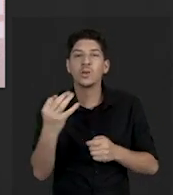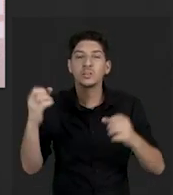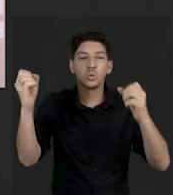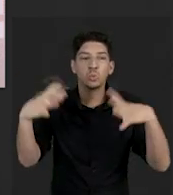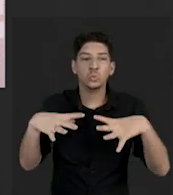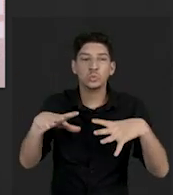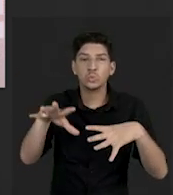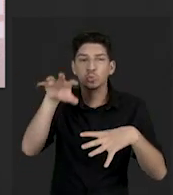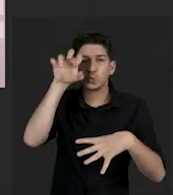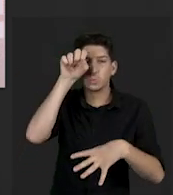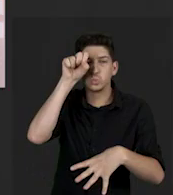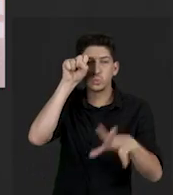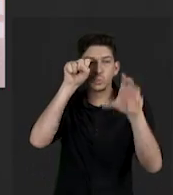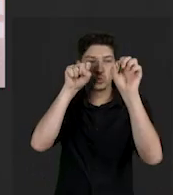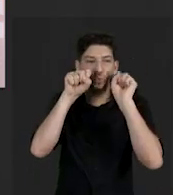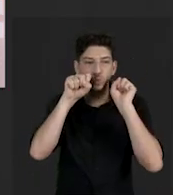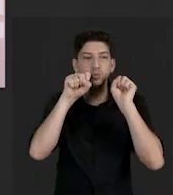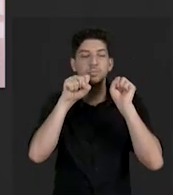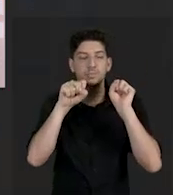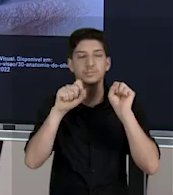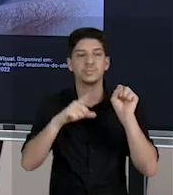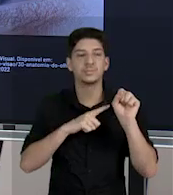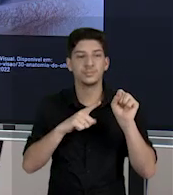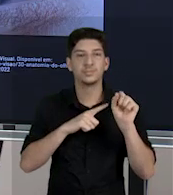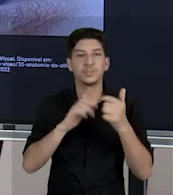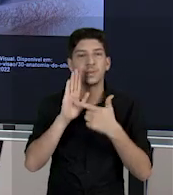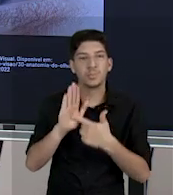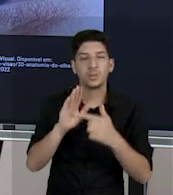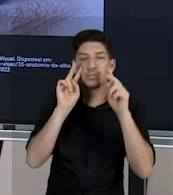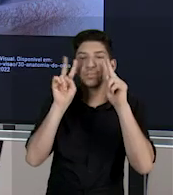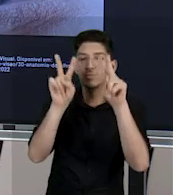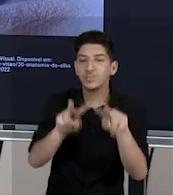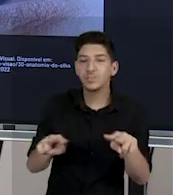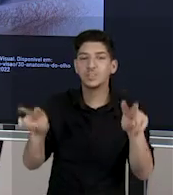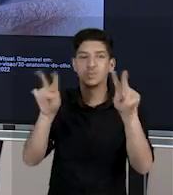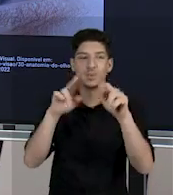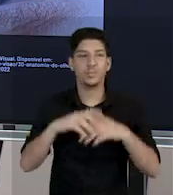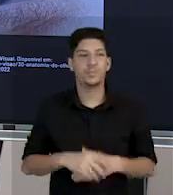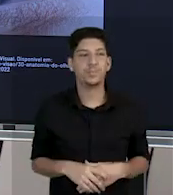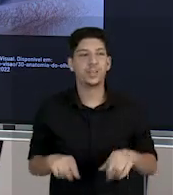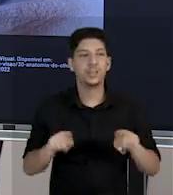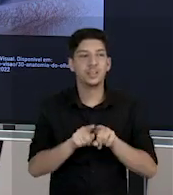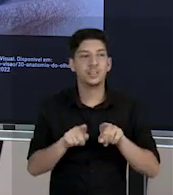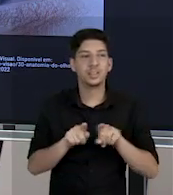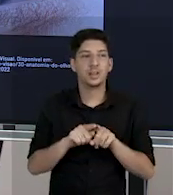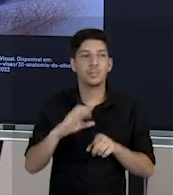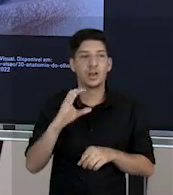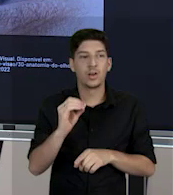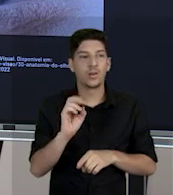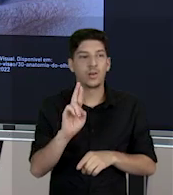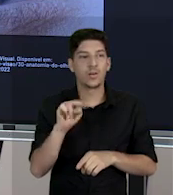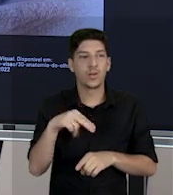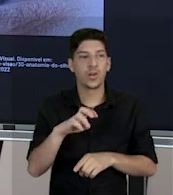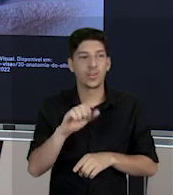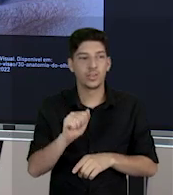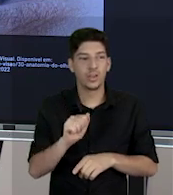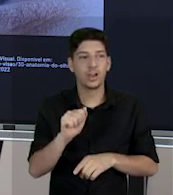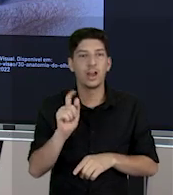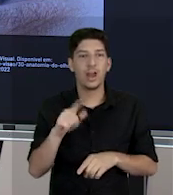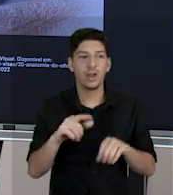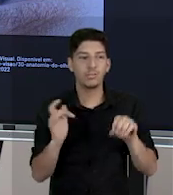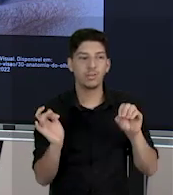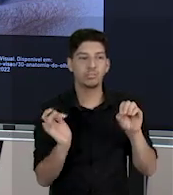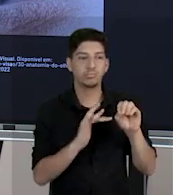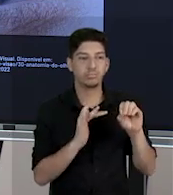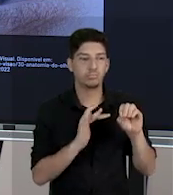seja, informação luminosa que vai gerar a visão no final das contas. E a córnea, a tampinha que recobre tudo isso aqui, é uma lente